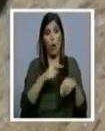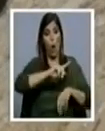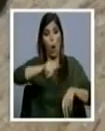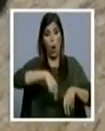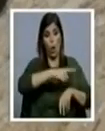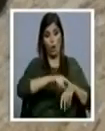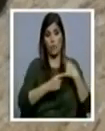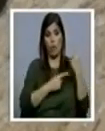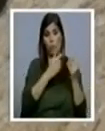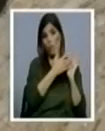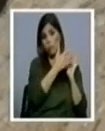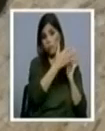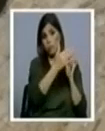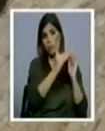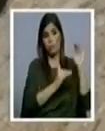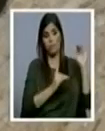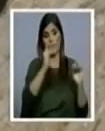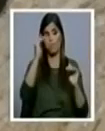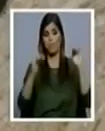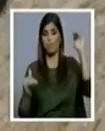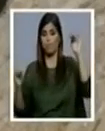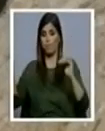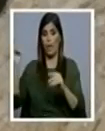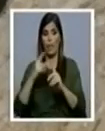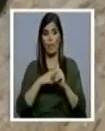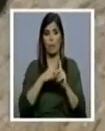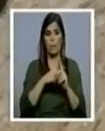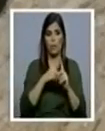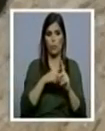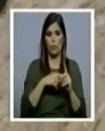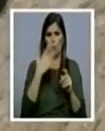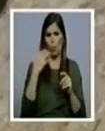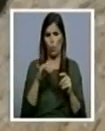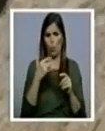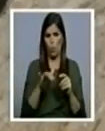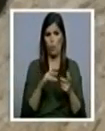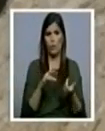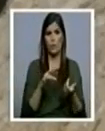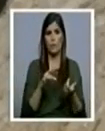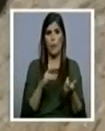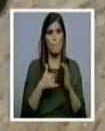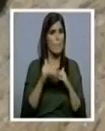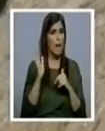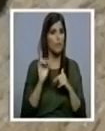algumas horas, a variabilidade de temperaturas é muito superior